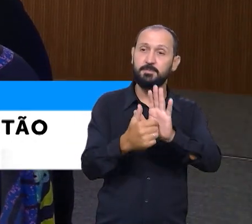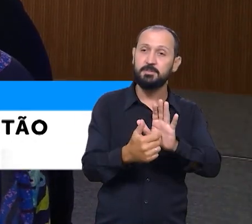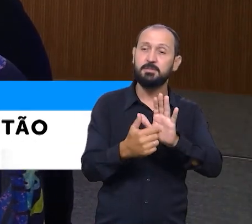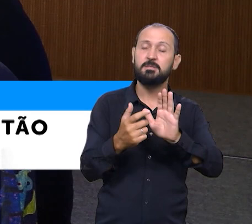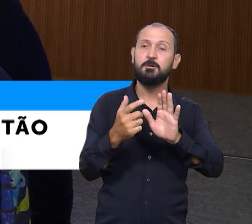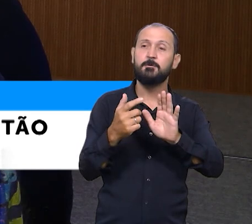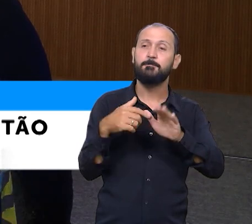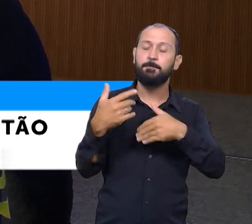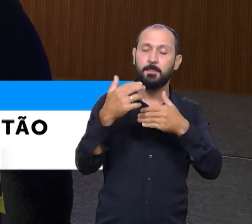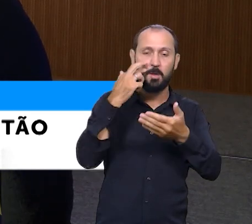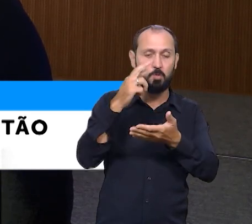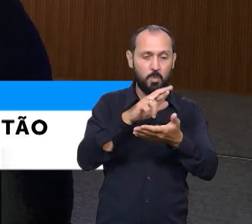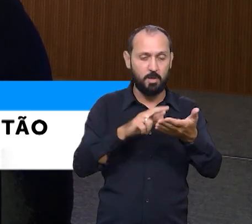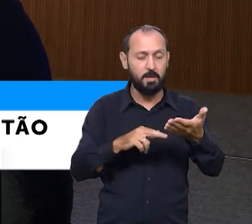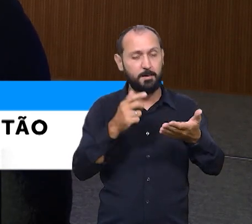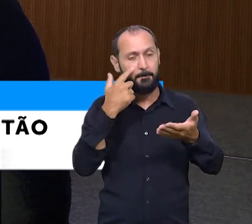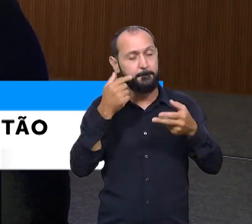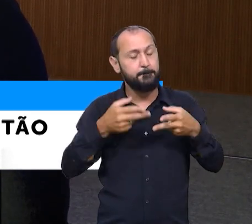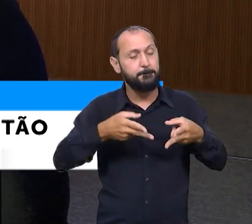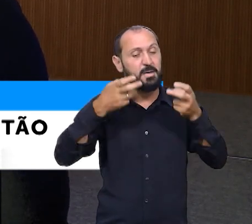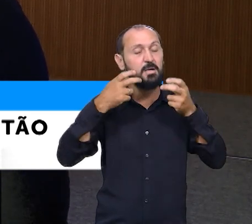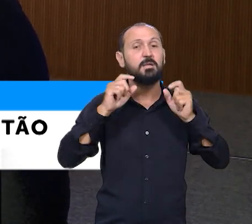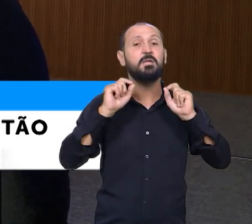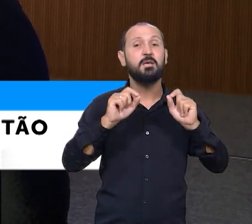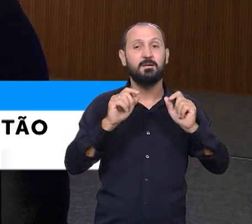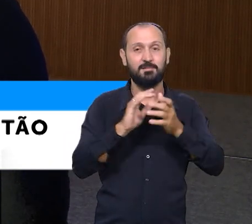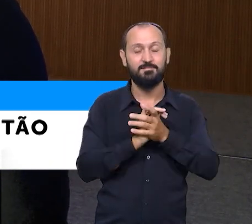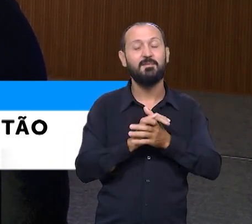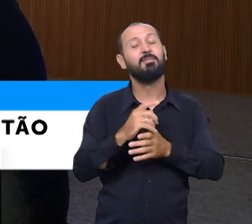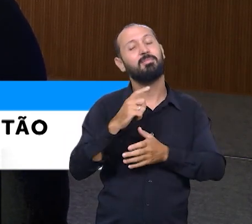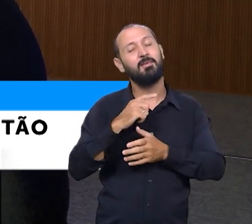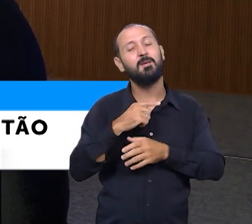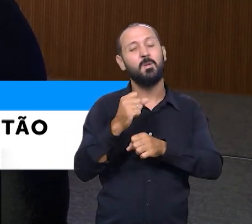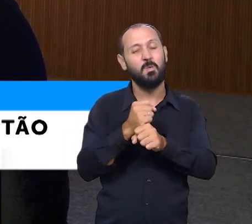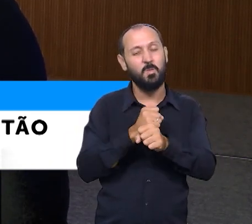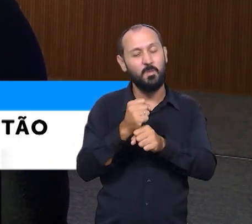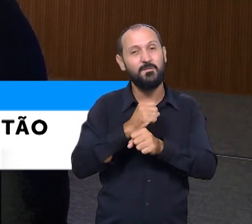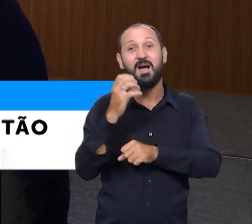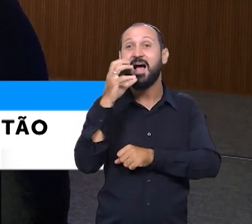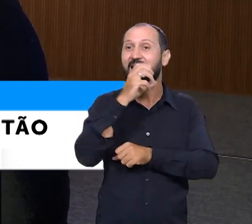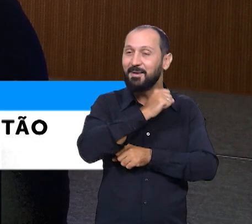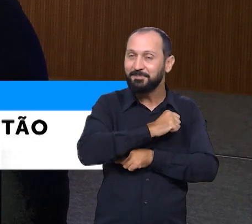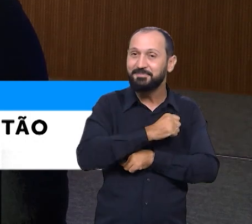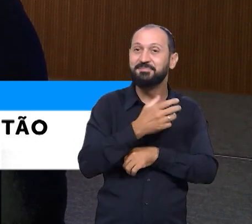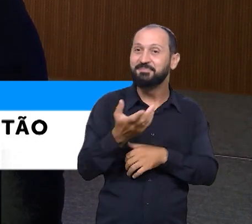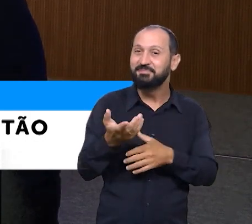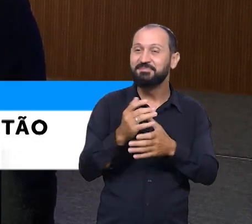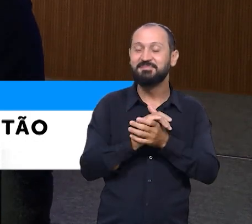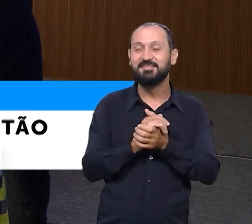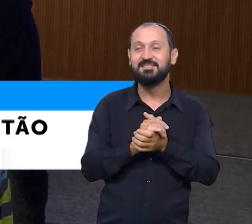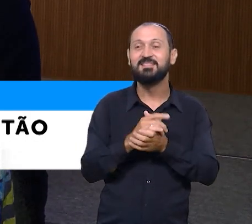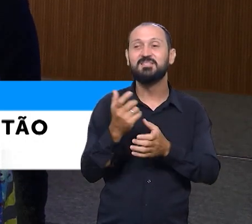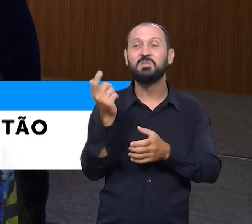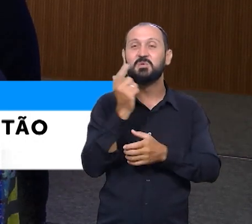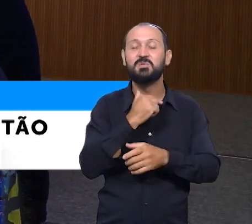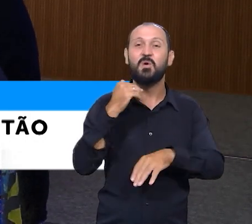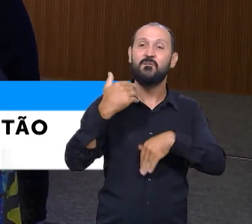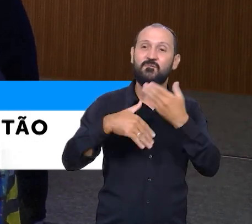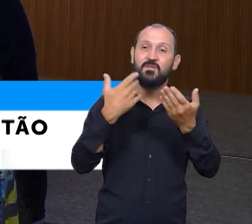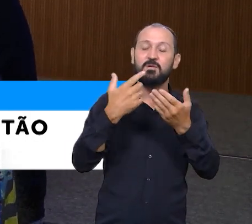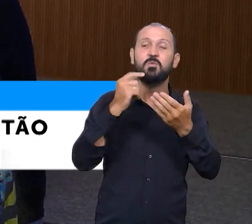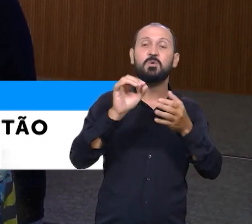da apresentação e ao longo do relatório, a gente percebe que, apesar de ter sido um ano que passou rápido, nós